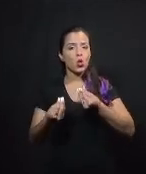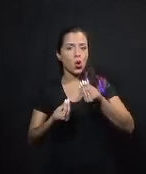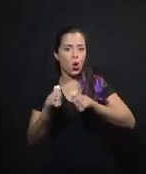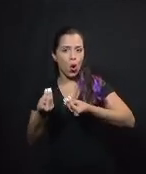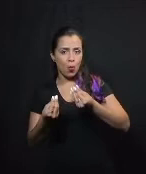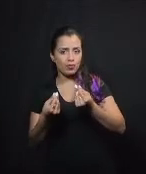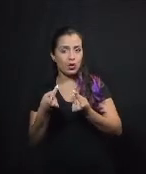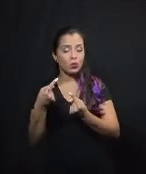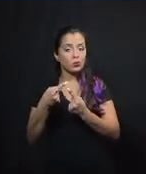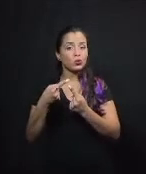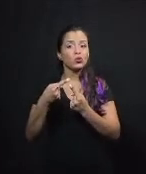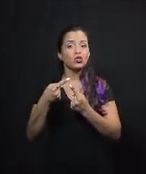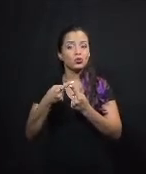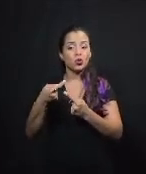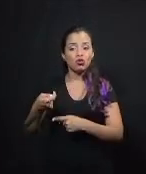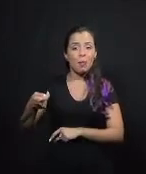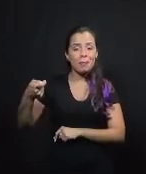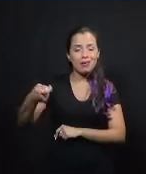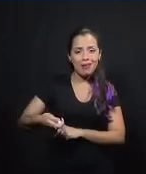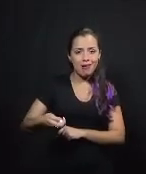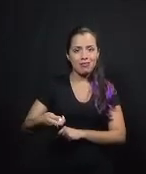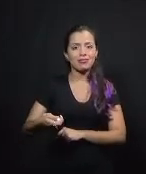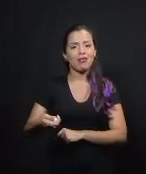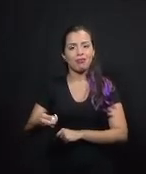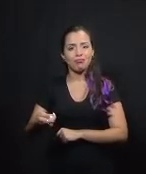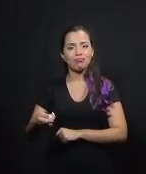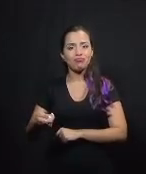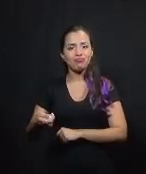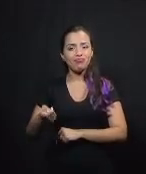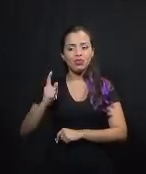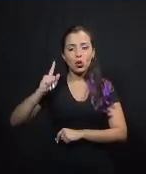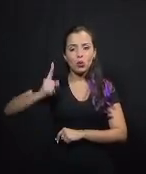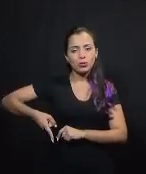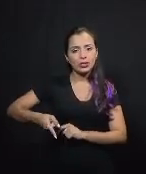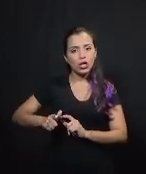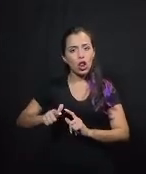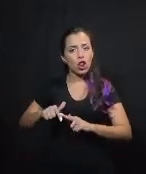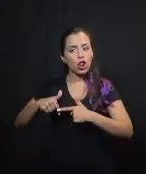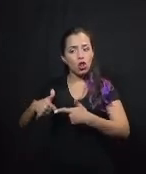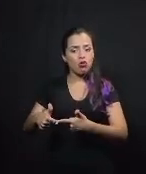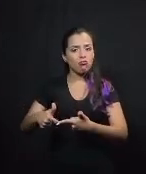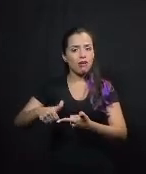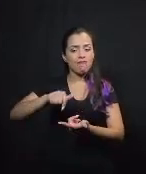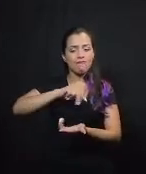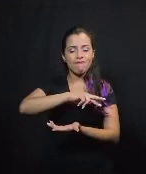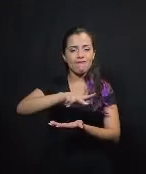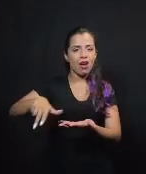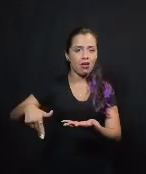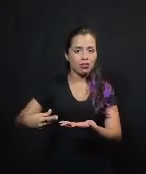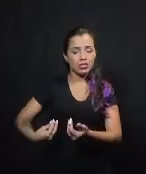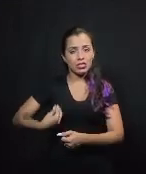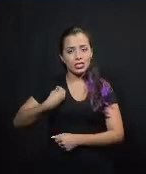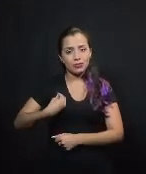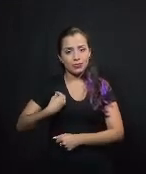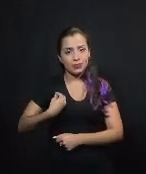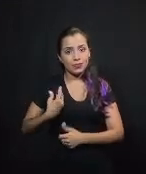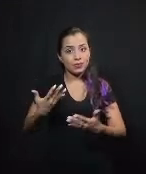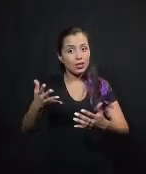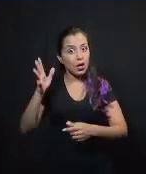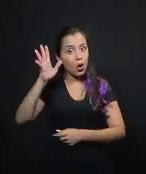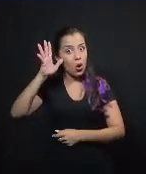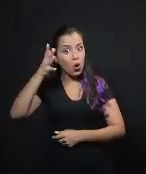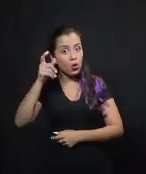de obrigações e exigências de luta que ele tem na sua vida? Então, o que é que acontece? Ele vai